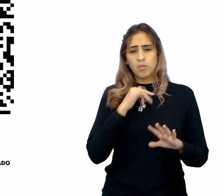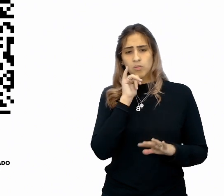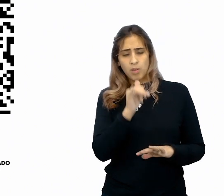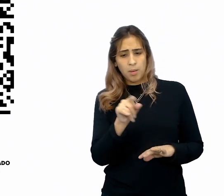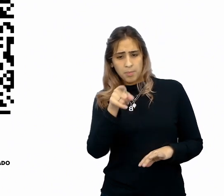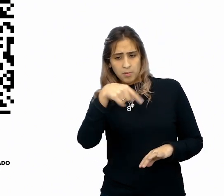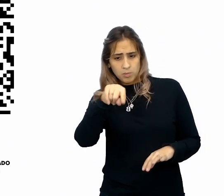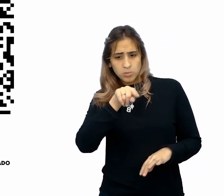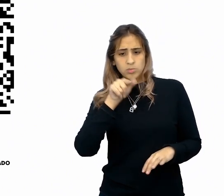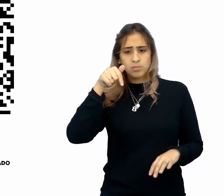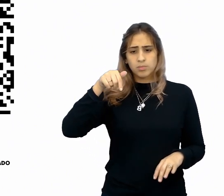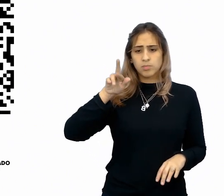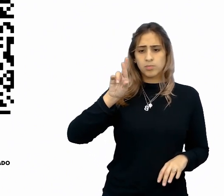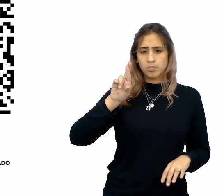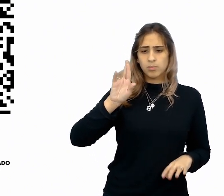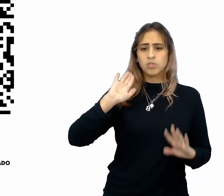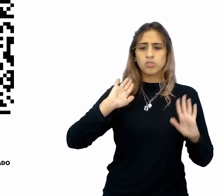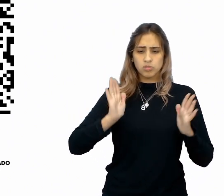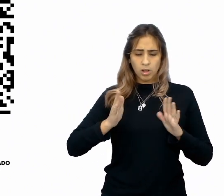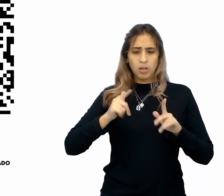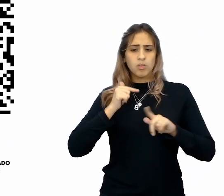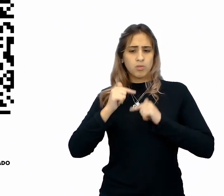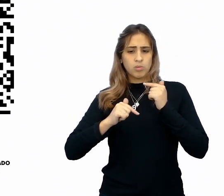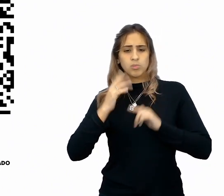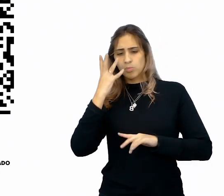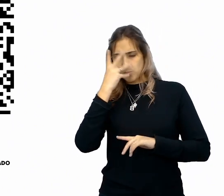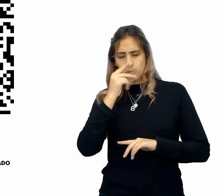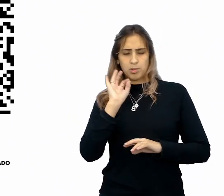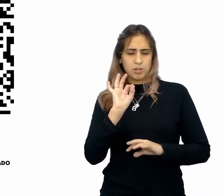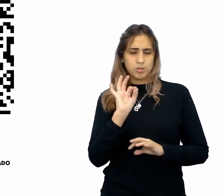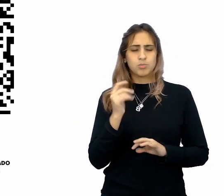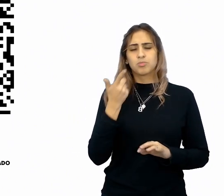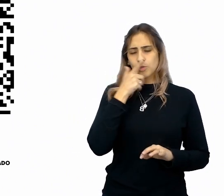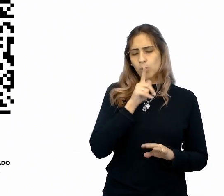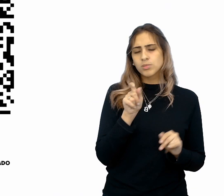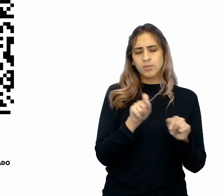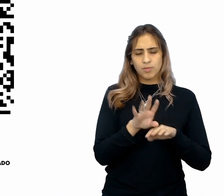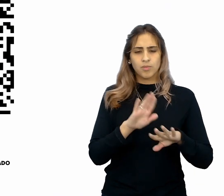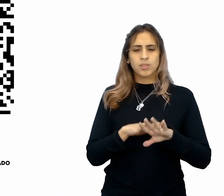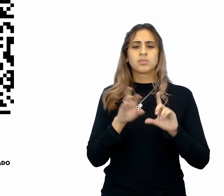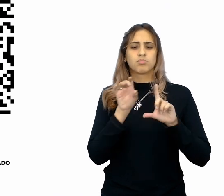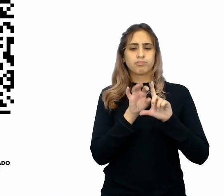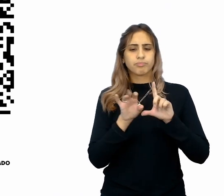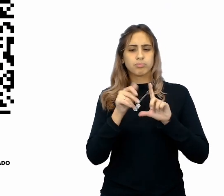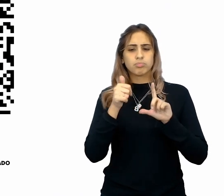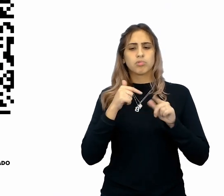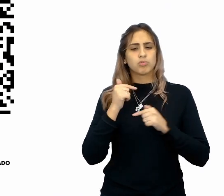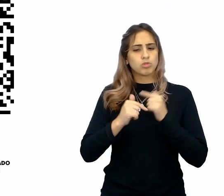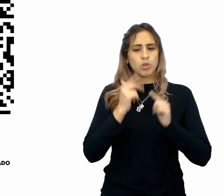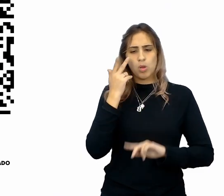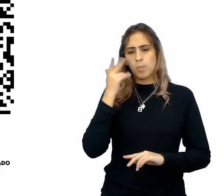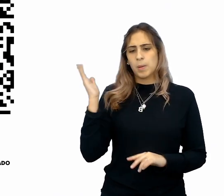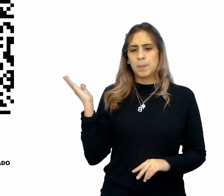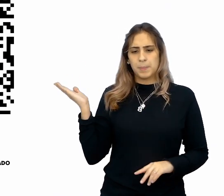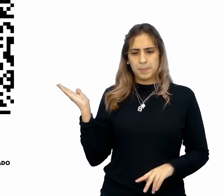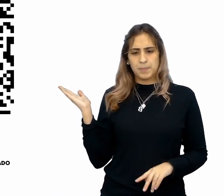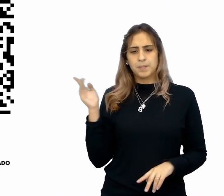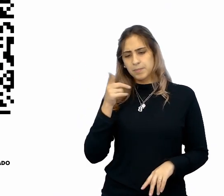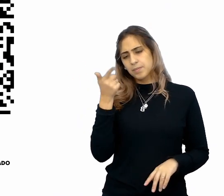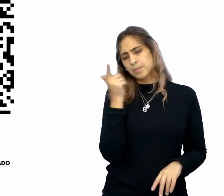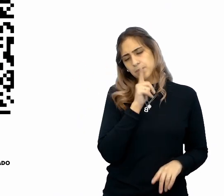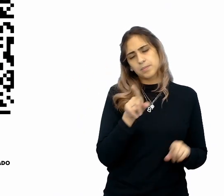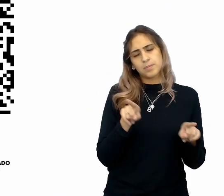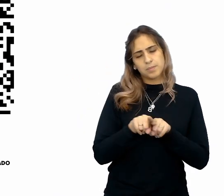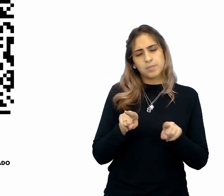vocês que o QR Code já está funcionando bonitinho, vocês vão conseguir fazer as atividades de desdobramento e vão